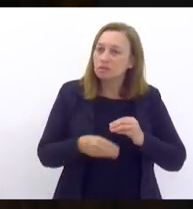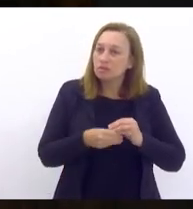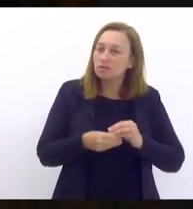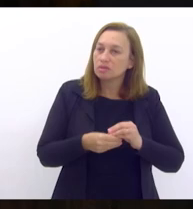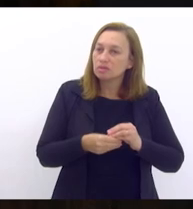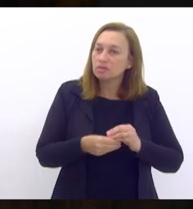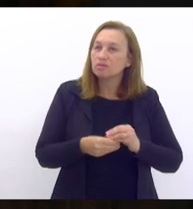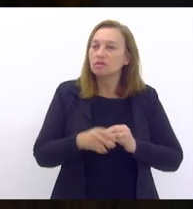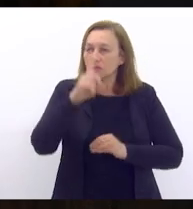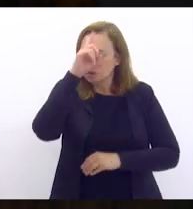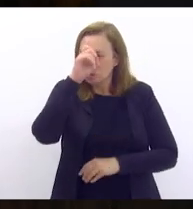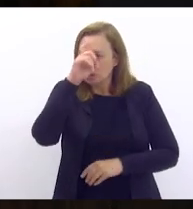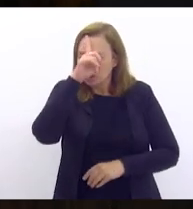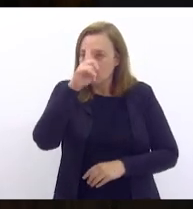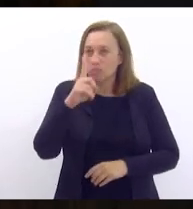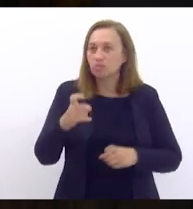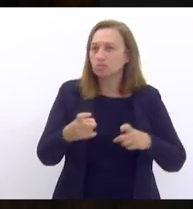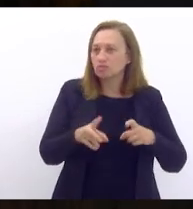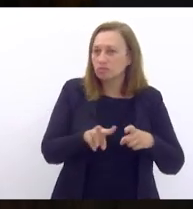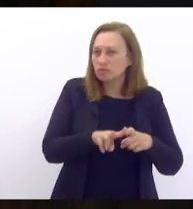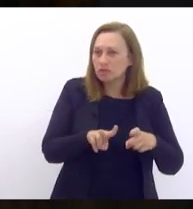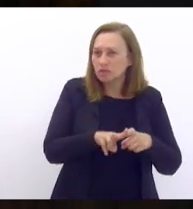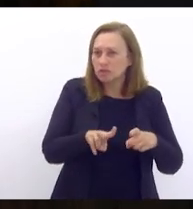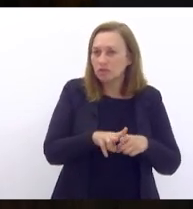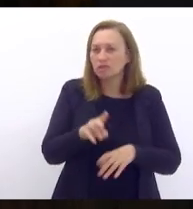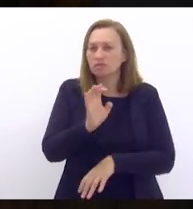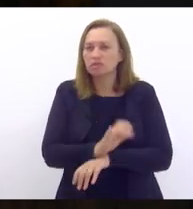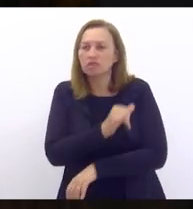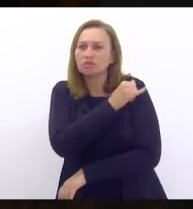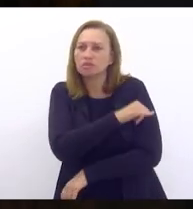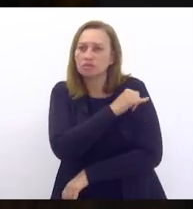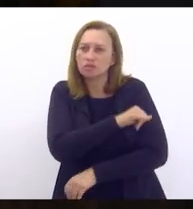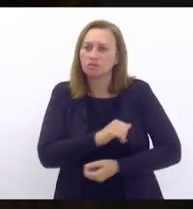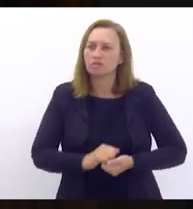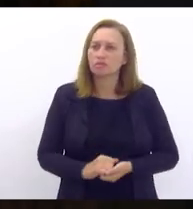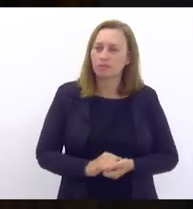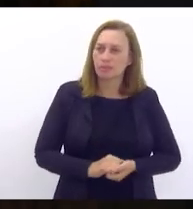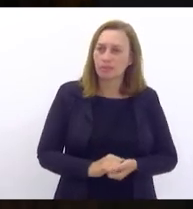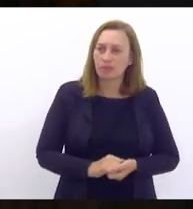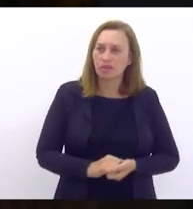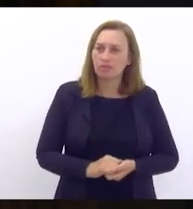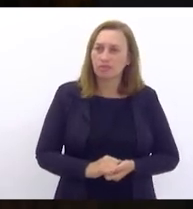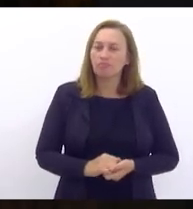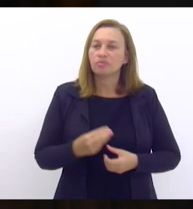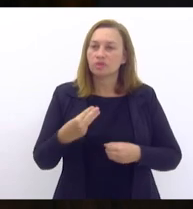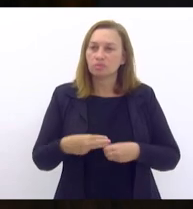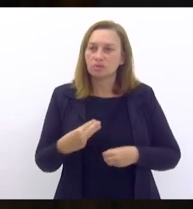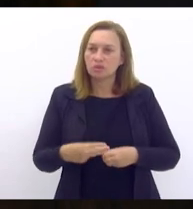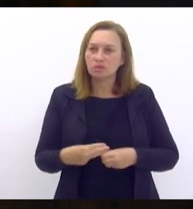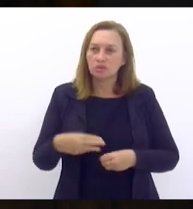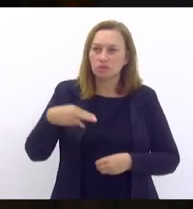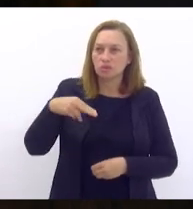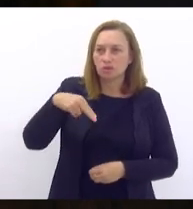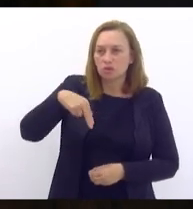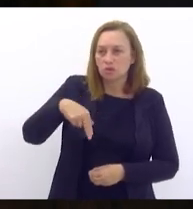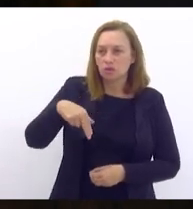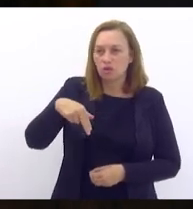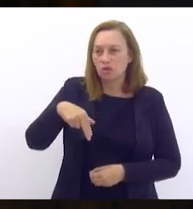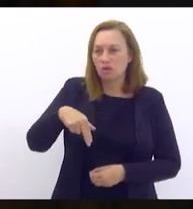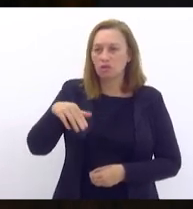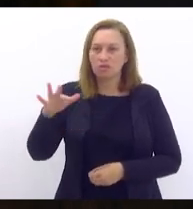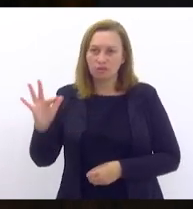implantação de hospital público veterinário no âmbito do Estado do Rio de Janeiro, no município de Nova